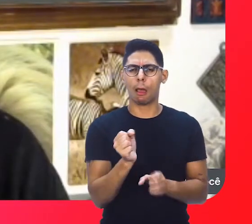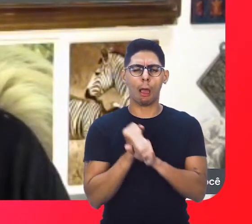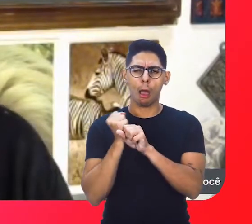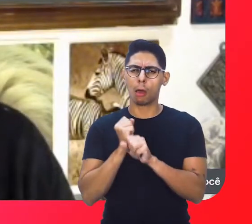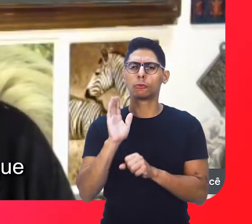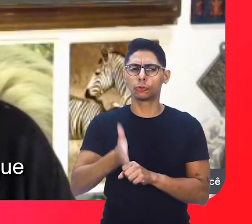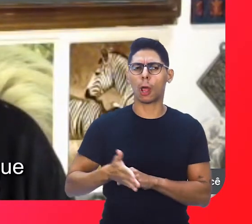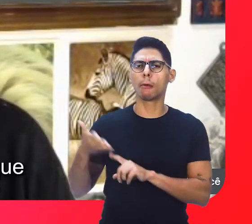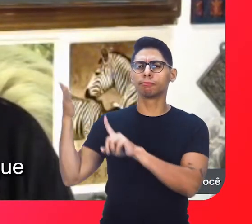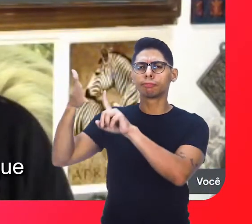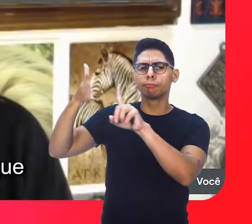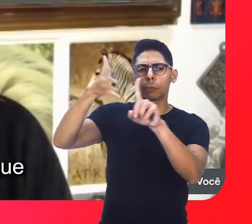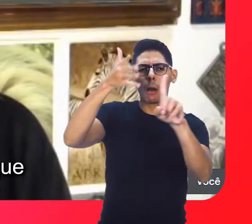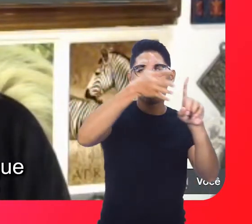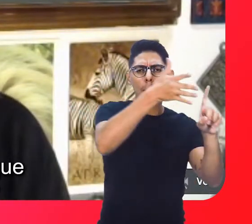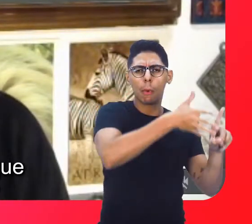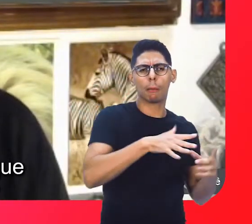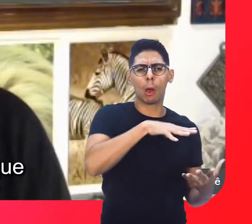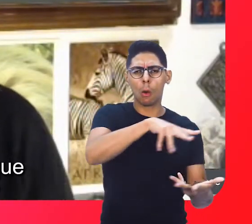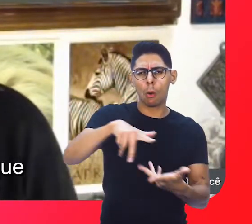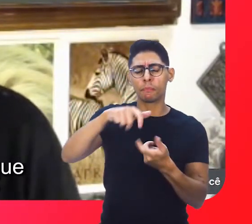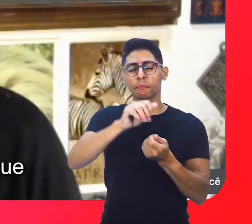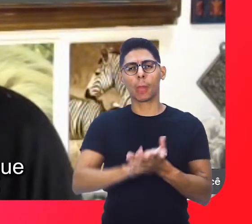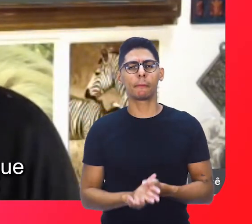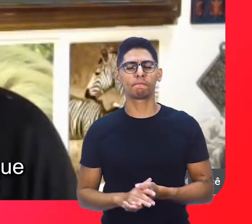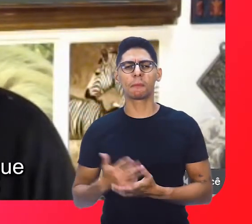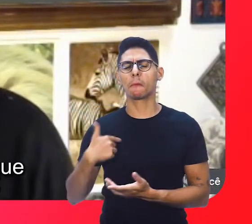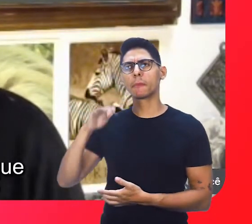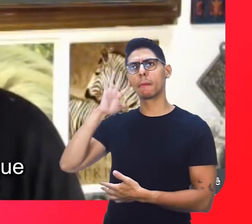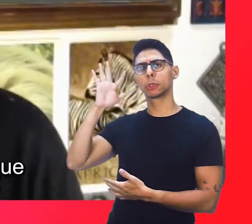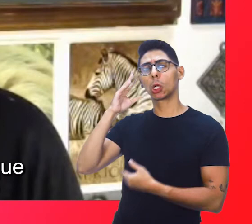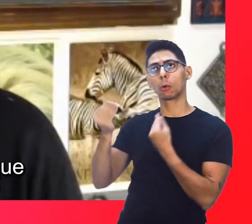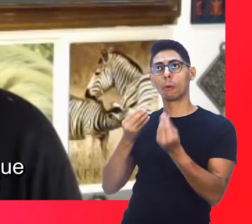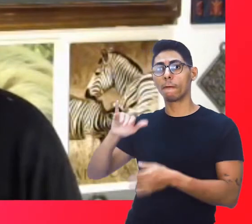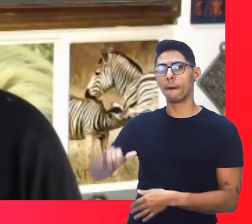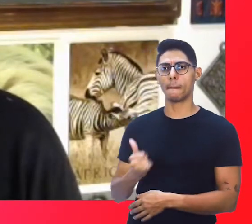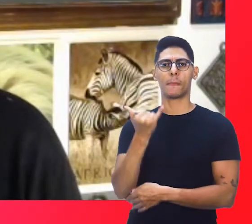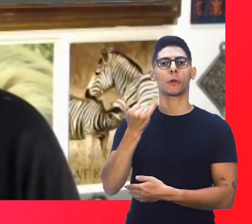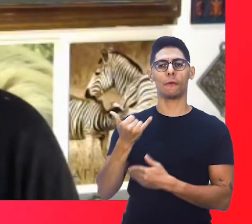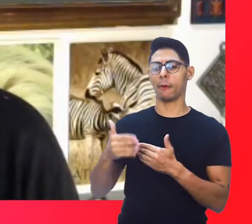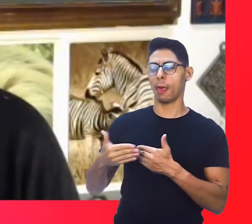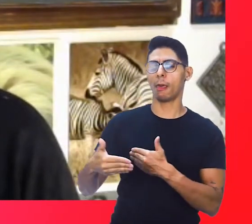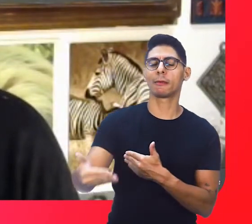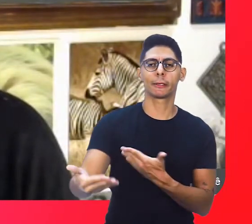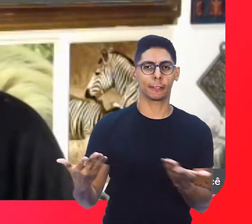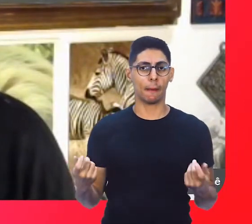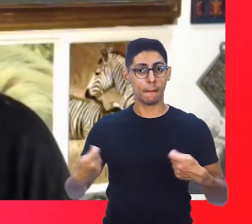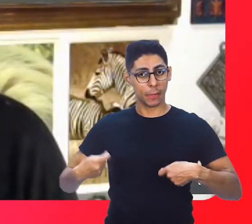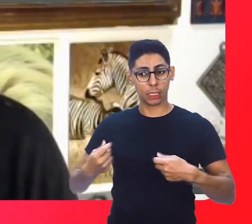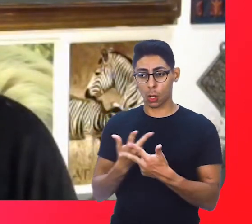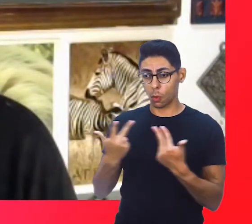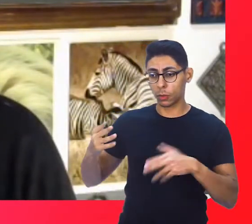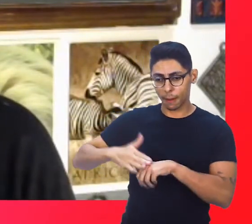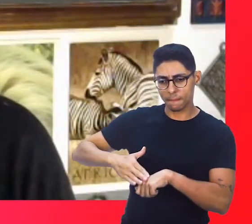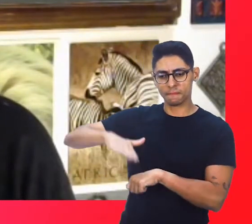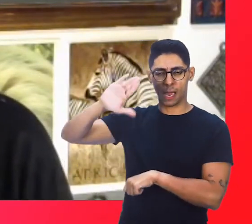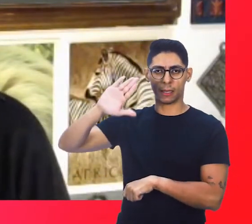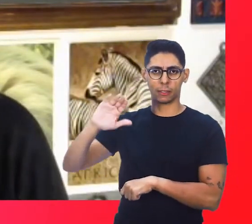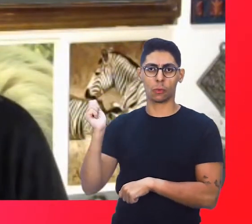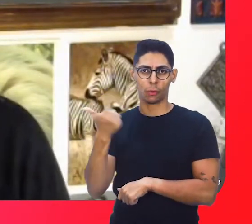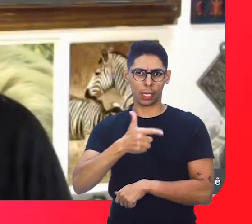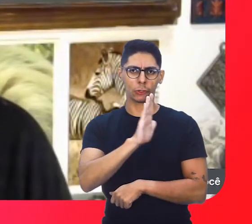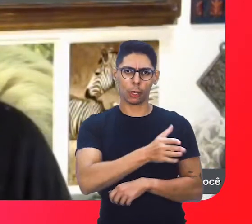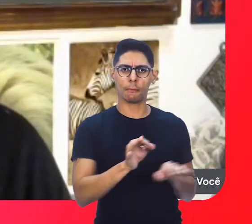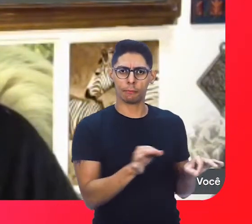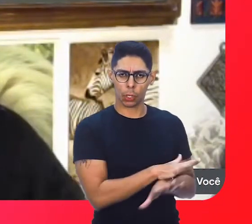palestra, e eu estava assim pensando como é que eu vou aproveitar os próximos anos. Tem que ser alguma coisa além do que eu já fiz. E eu falei, já